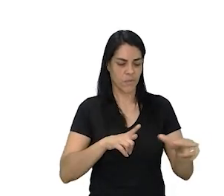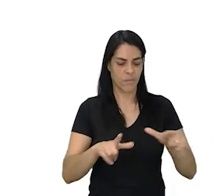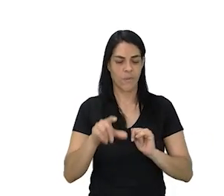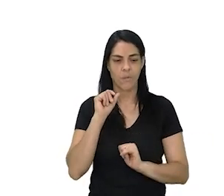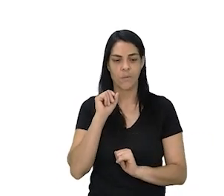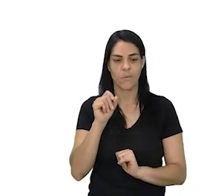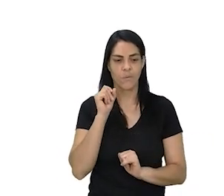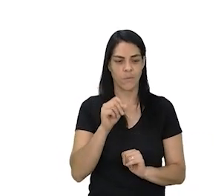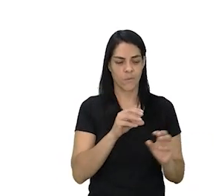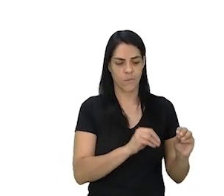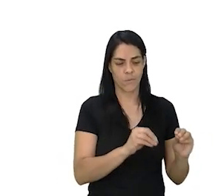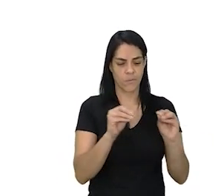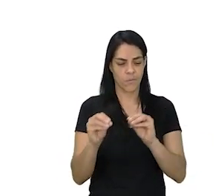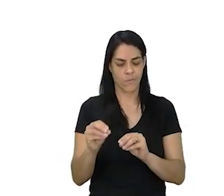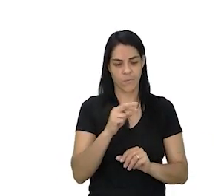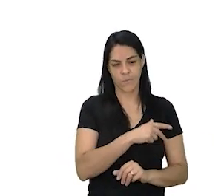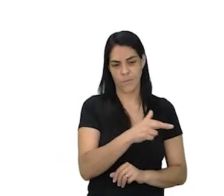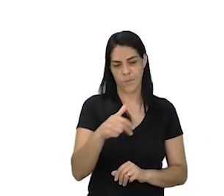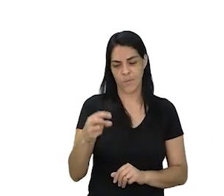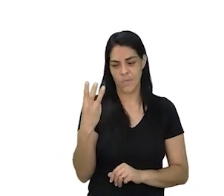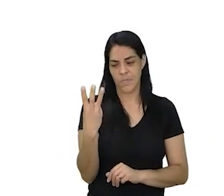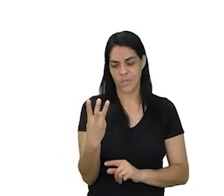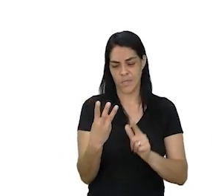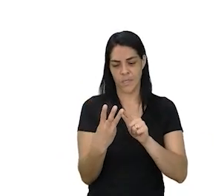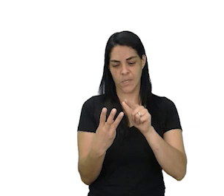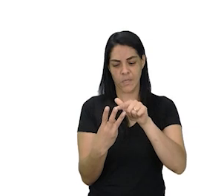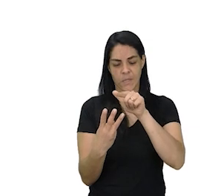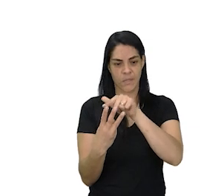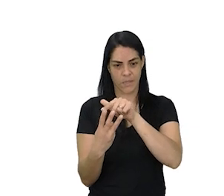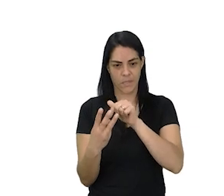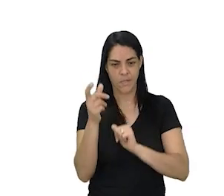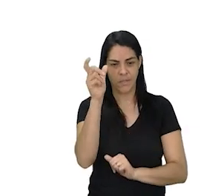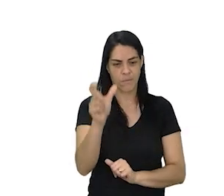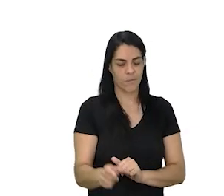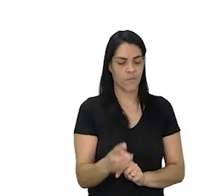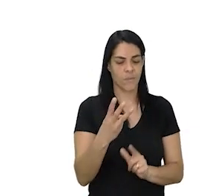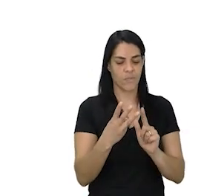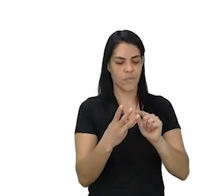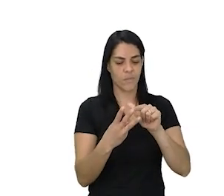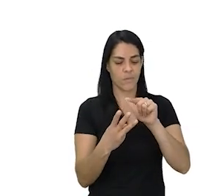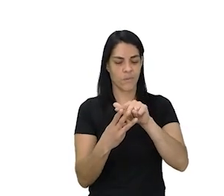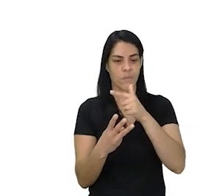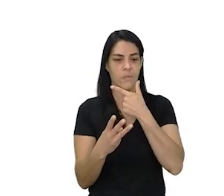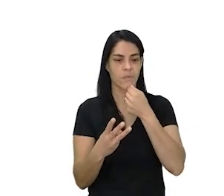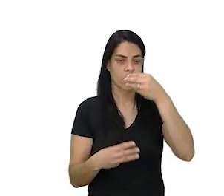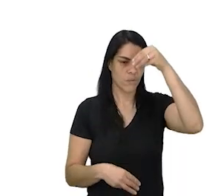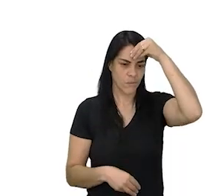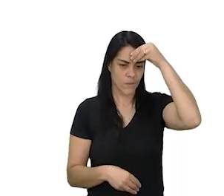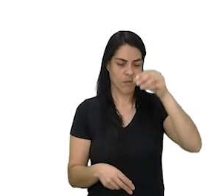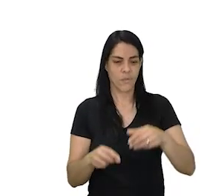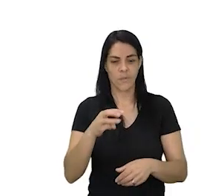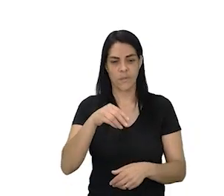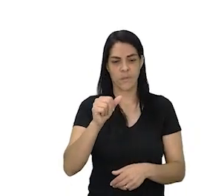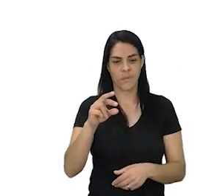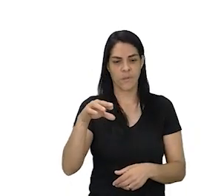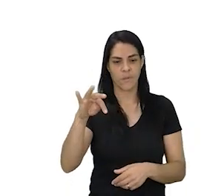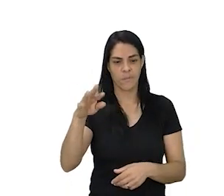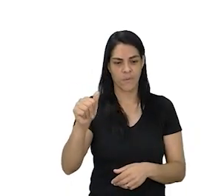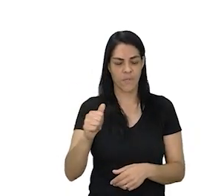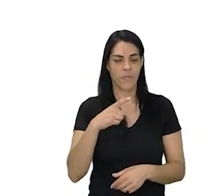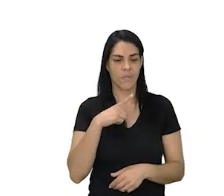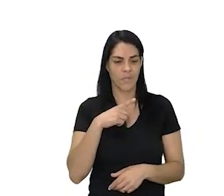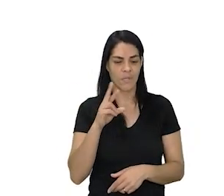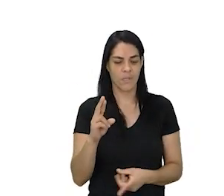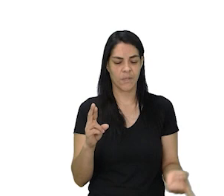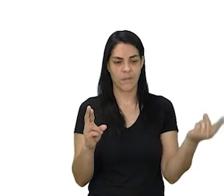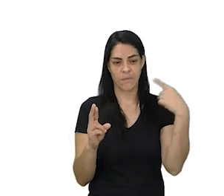deslocamento de 3 pessoas, né, 3 sobrinhos da Marta, considerando mais de um ponto de referência. E a gente